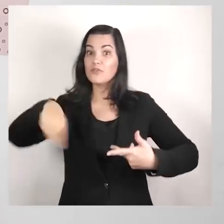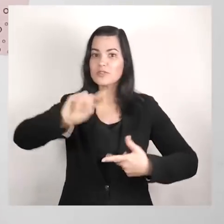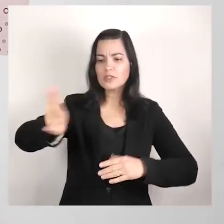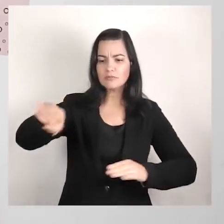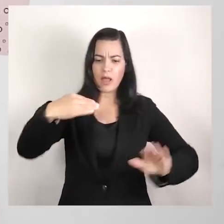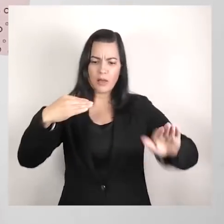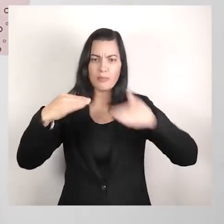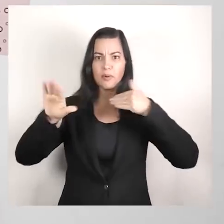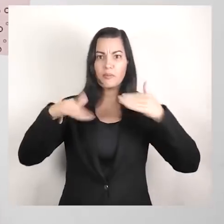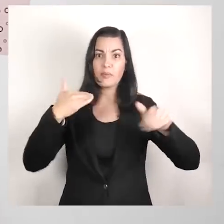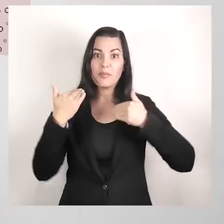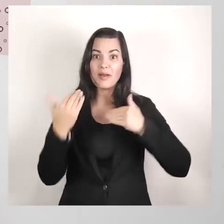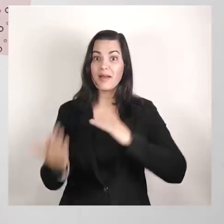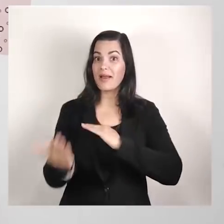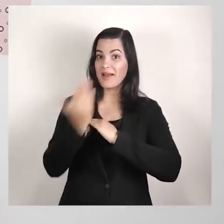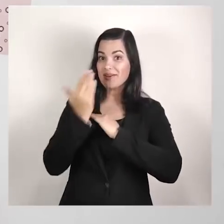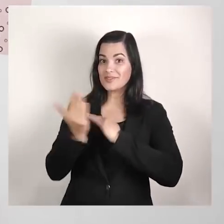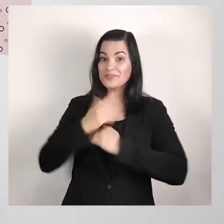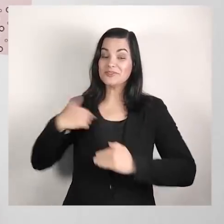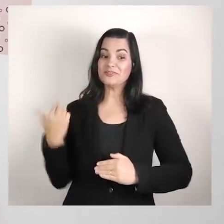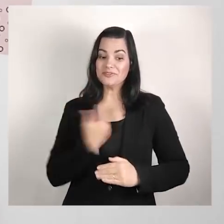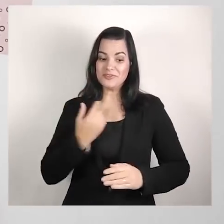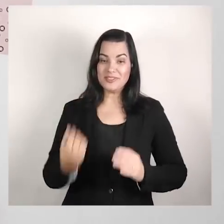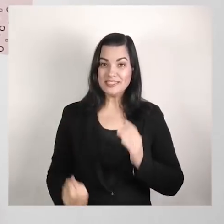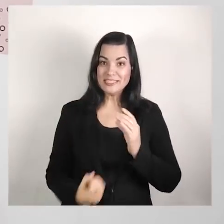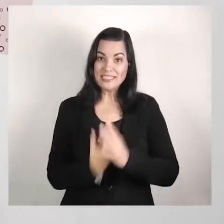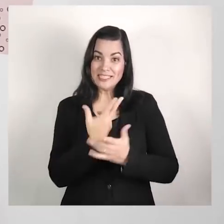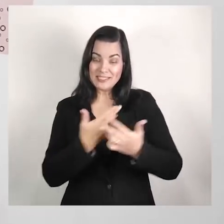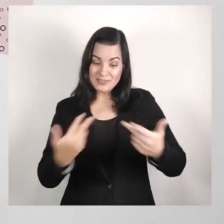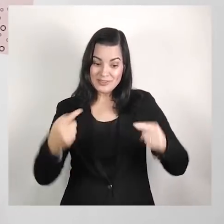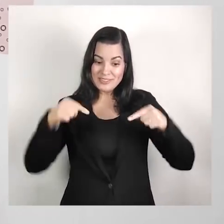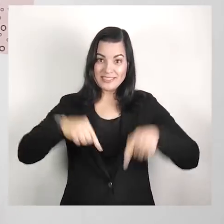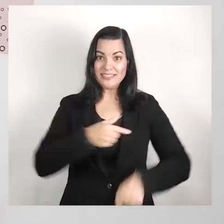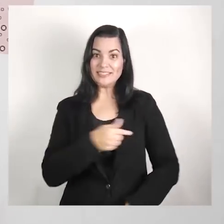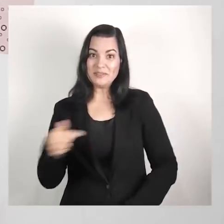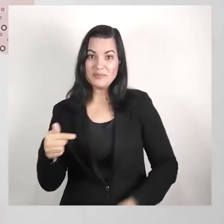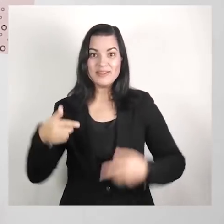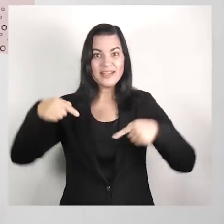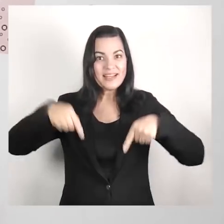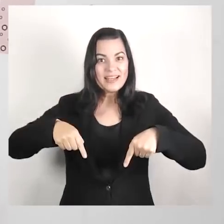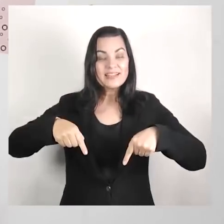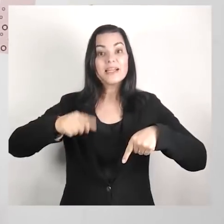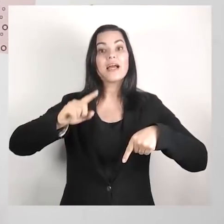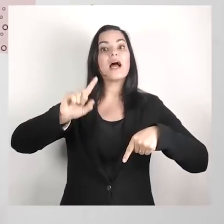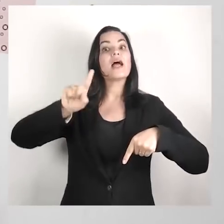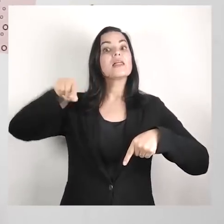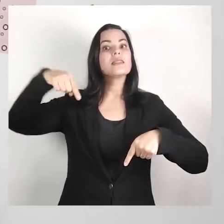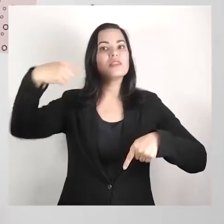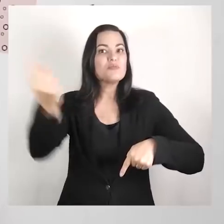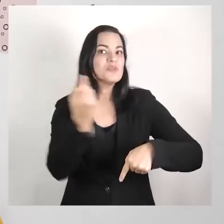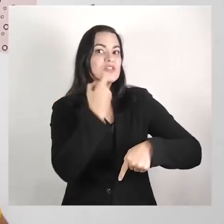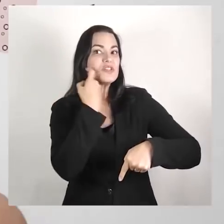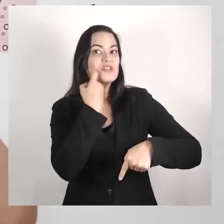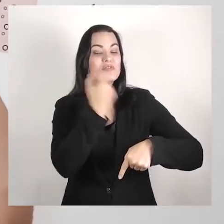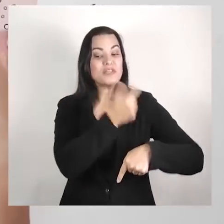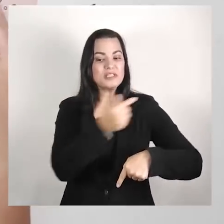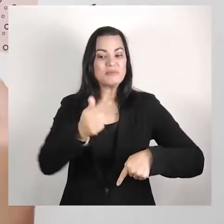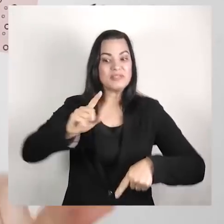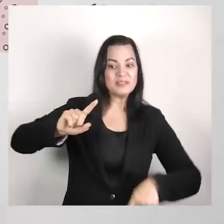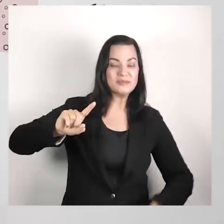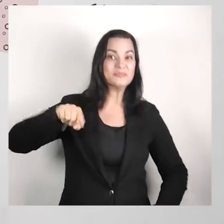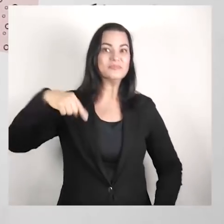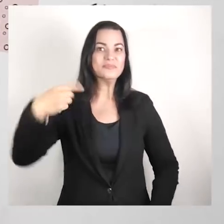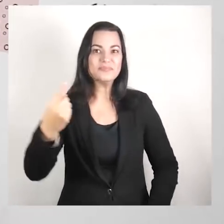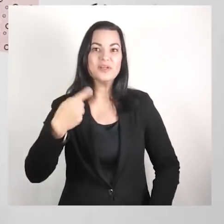e analisando aqui todas as informações que vocês trouxeram como contribuição nessa semana. E aí